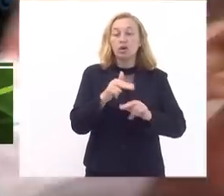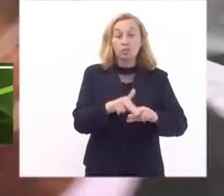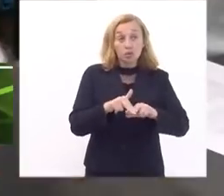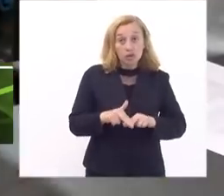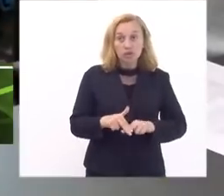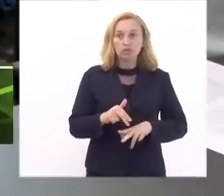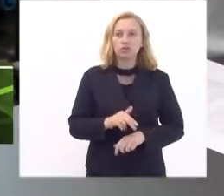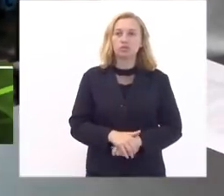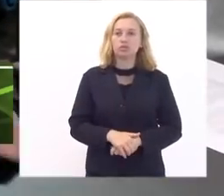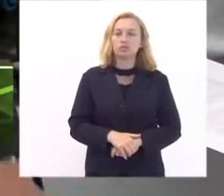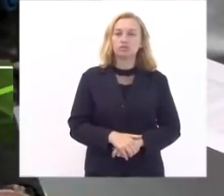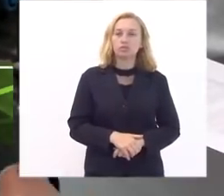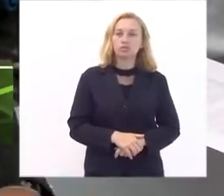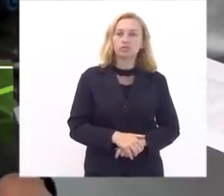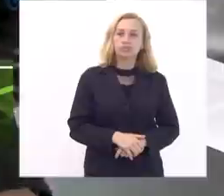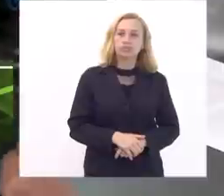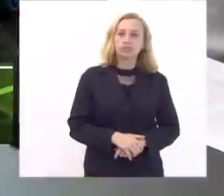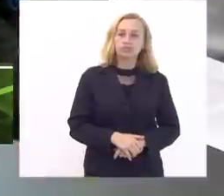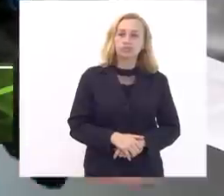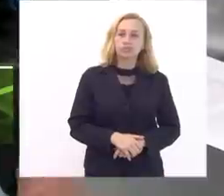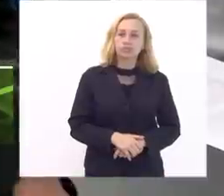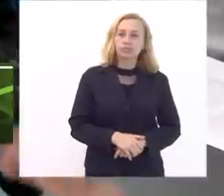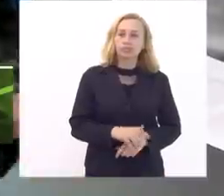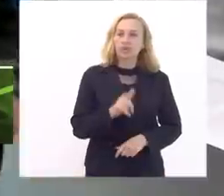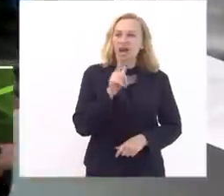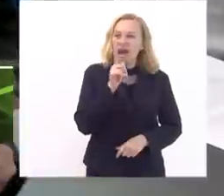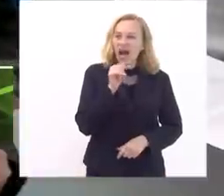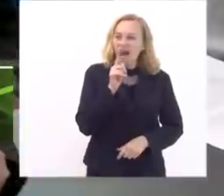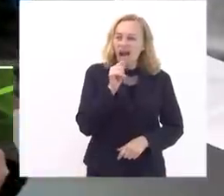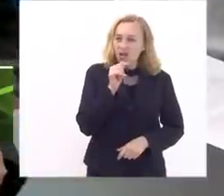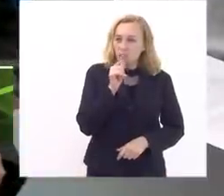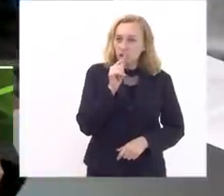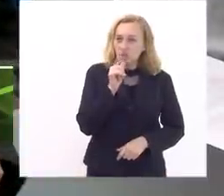isso, a gente passou a beber água podre.